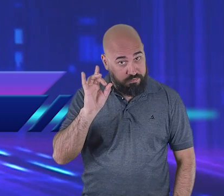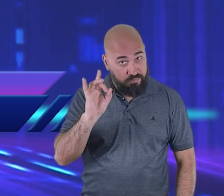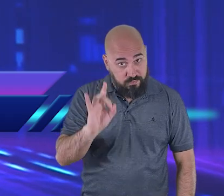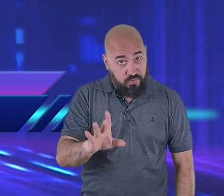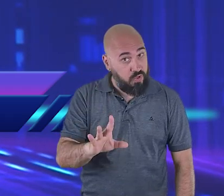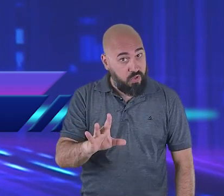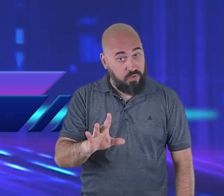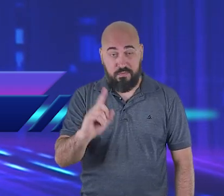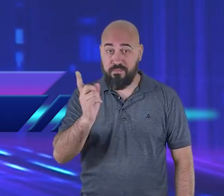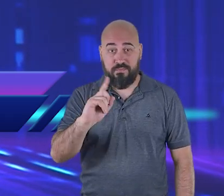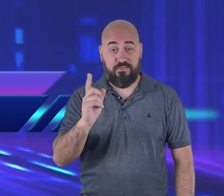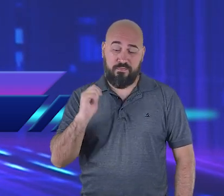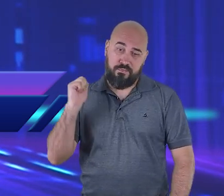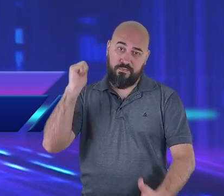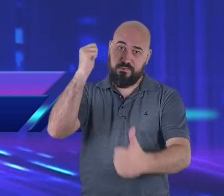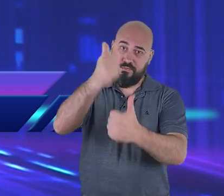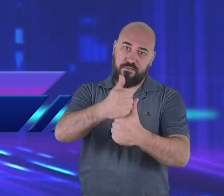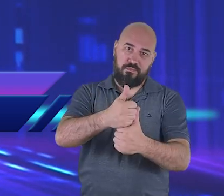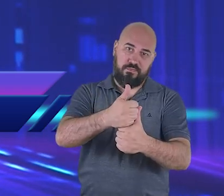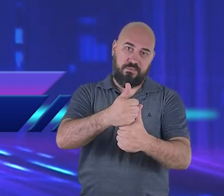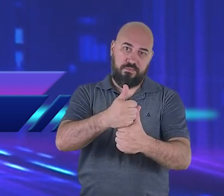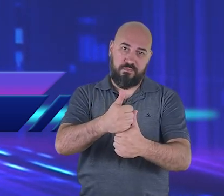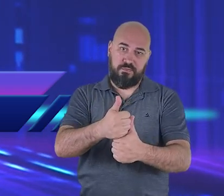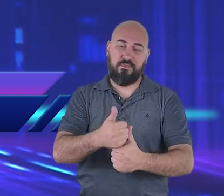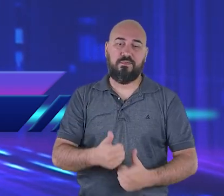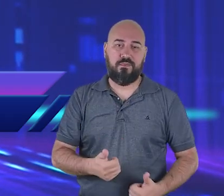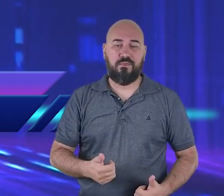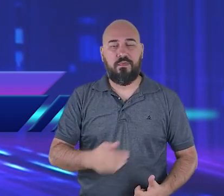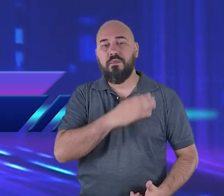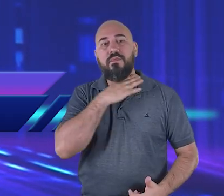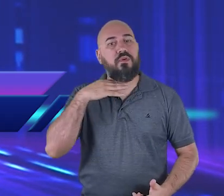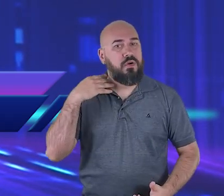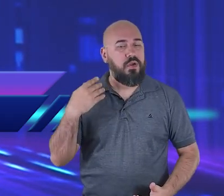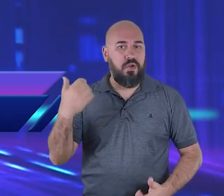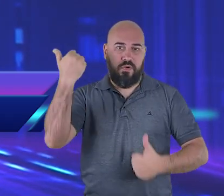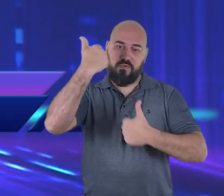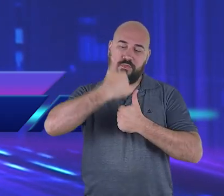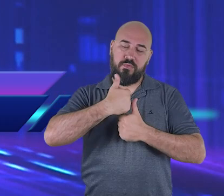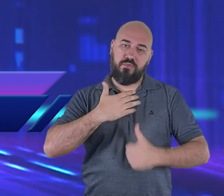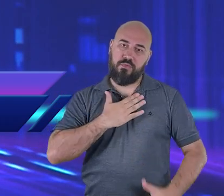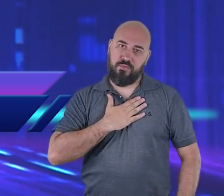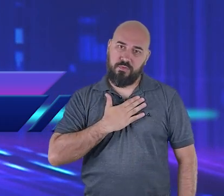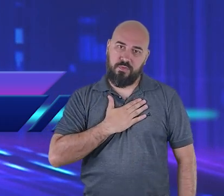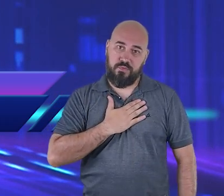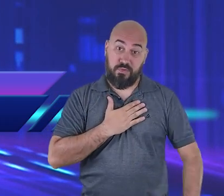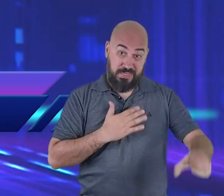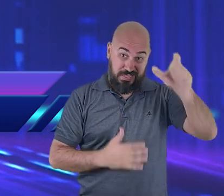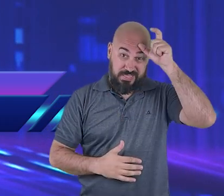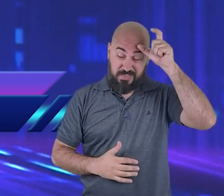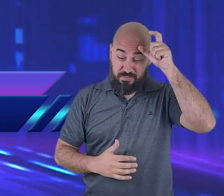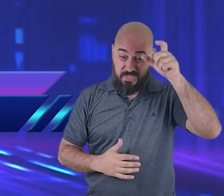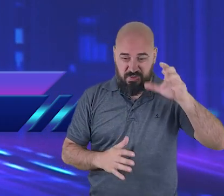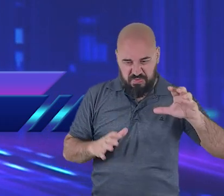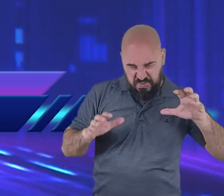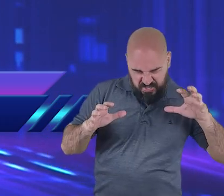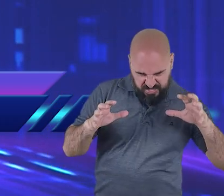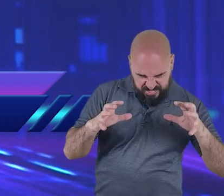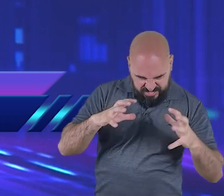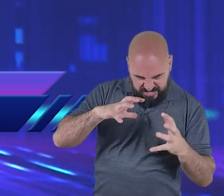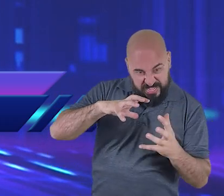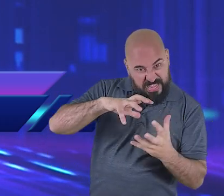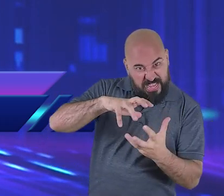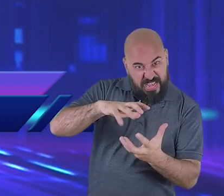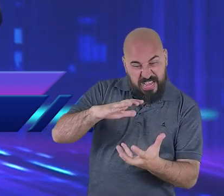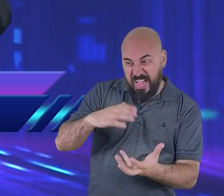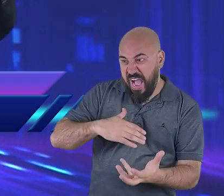tornou um de nós. O amor quebrou o domínio possessivo imperial de Satanás na terra. Deus